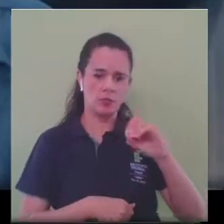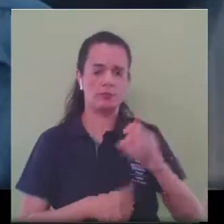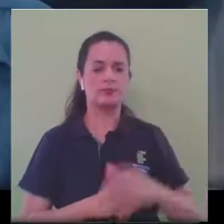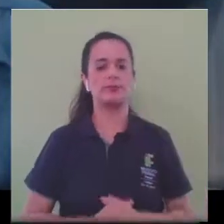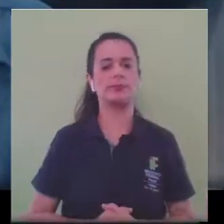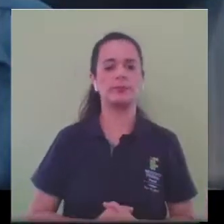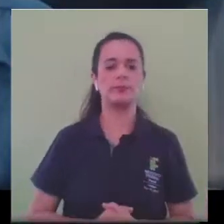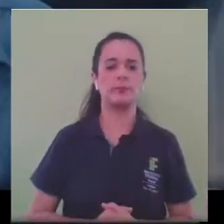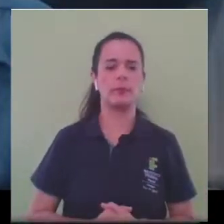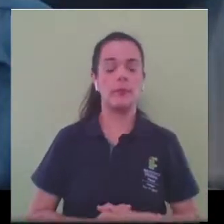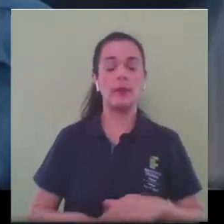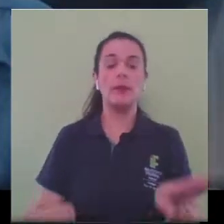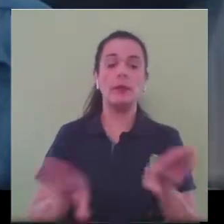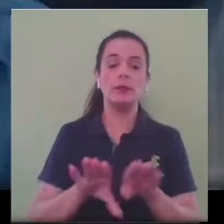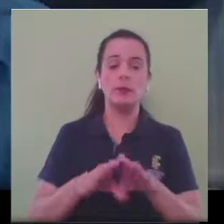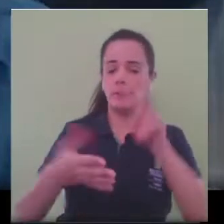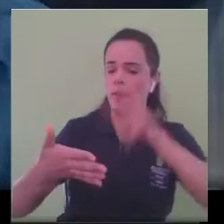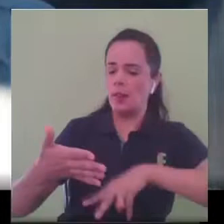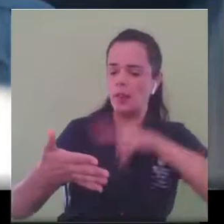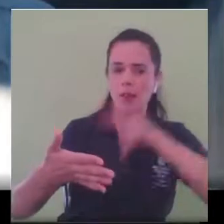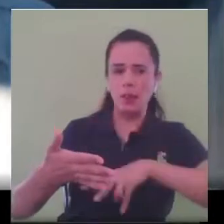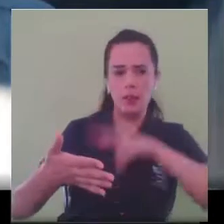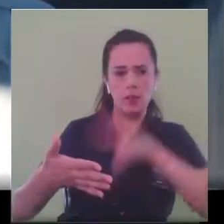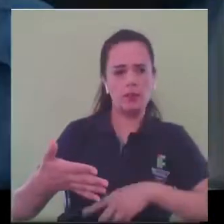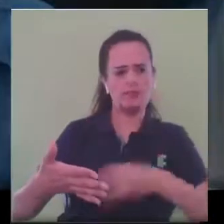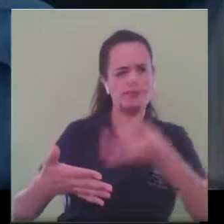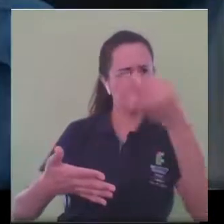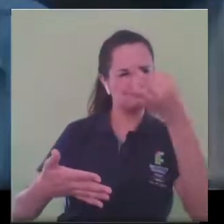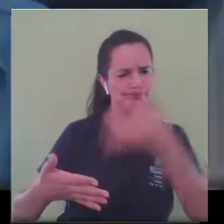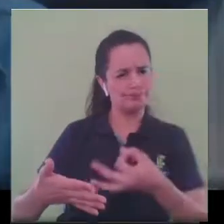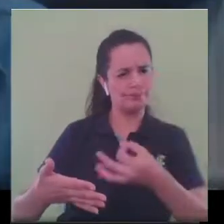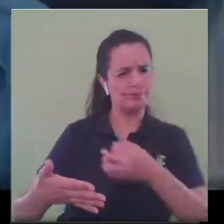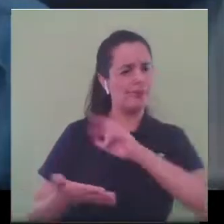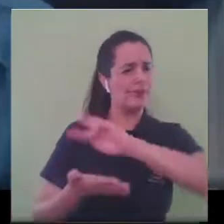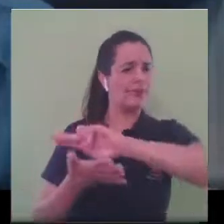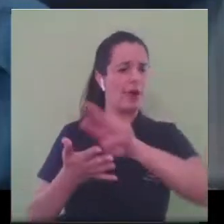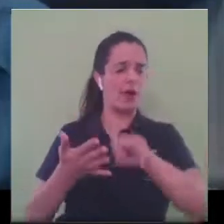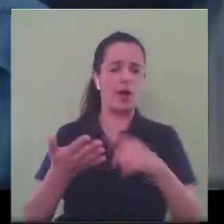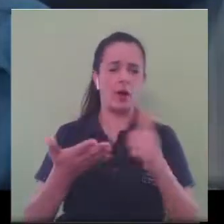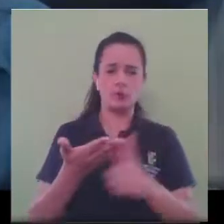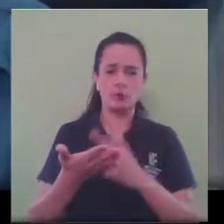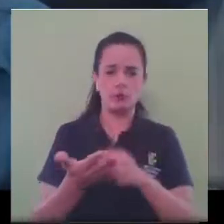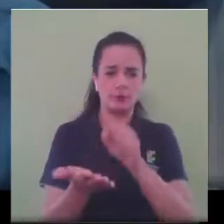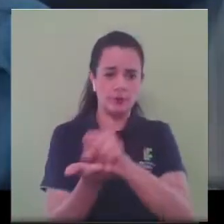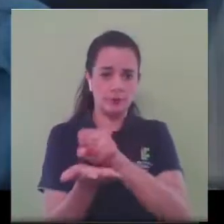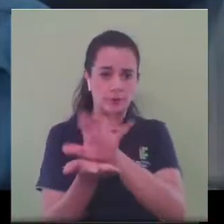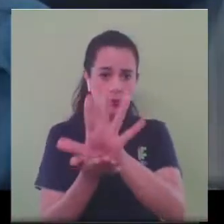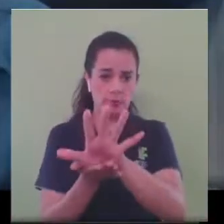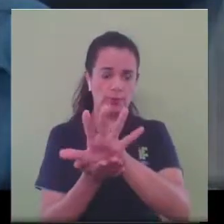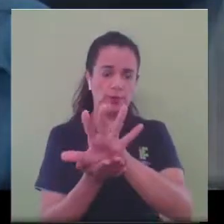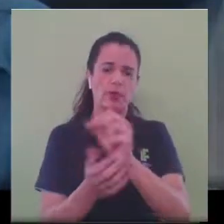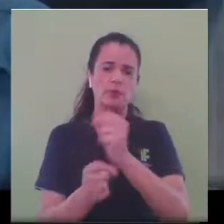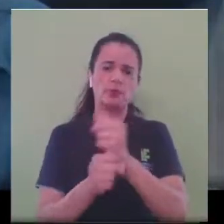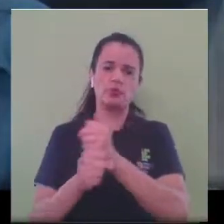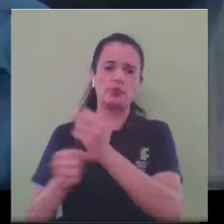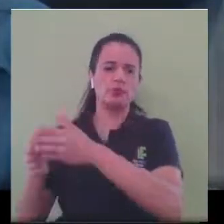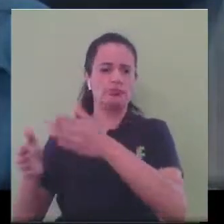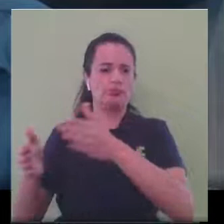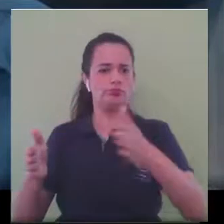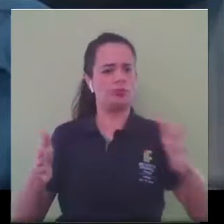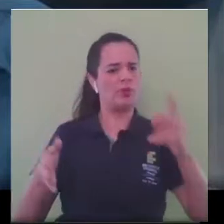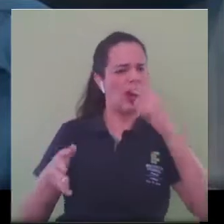saber ler bem, né? Existem muitos livros que são publicados ao longo de todo o ano, né? Eu acho que são mais de